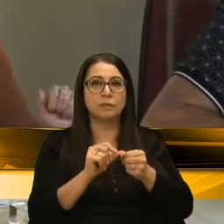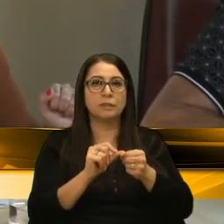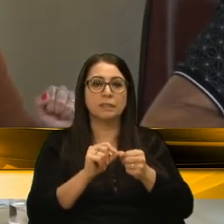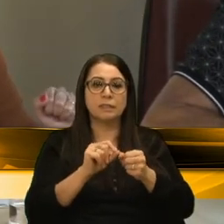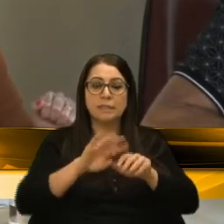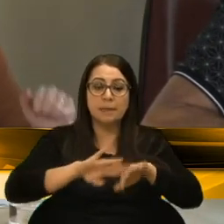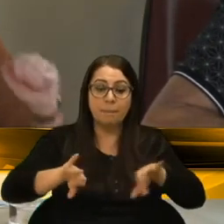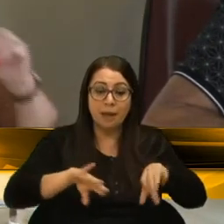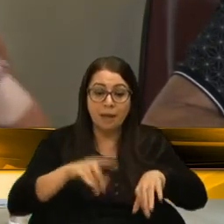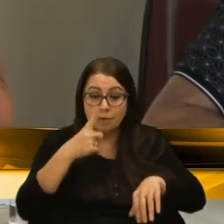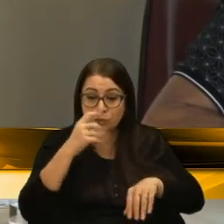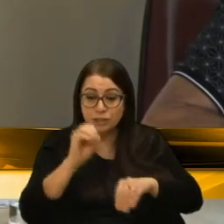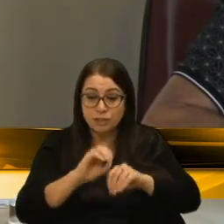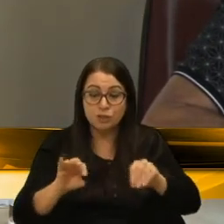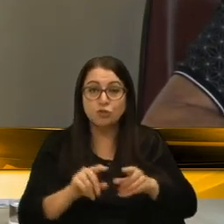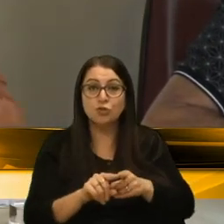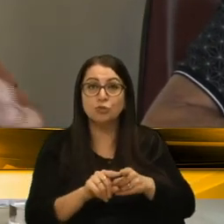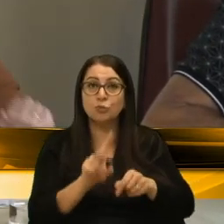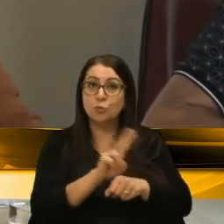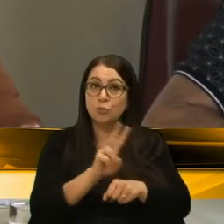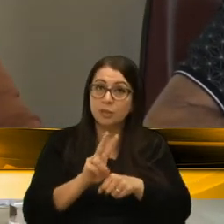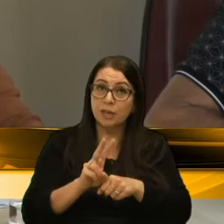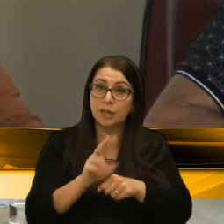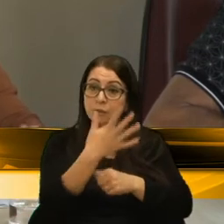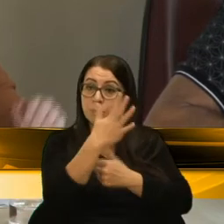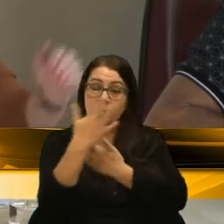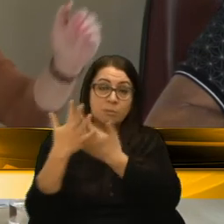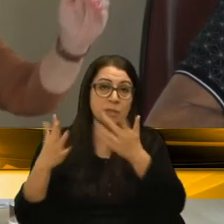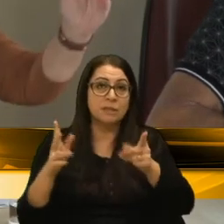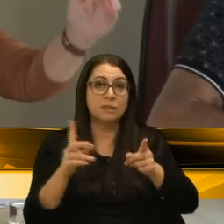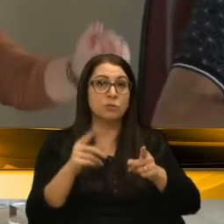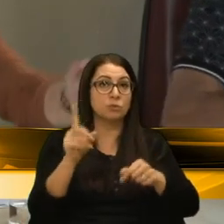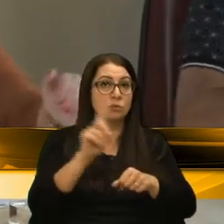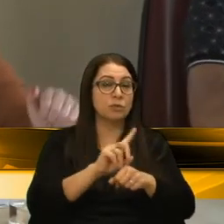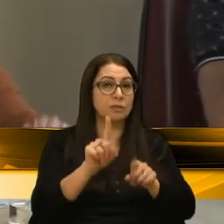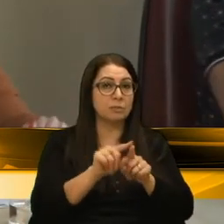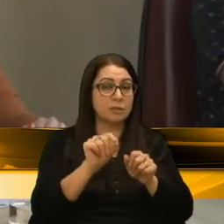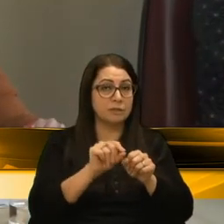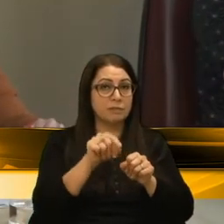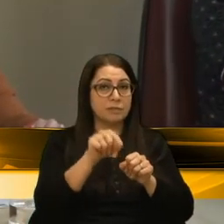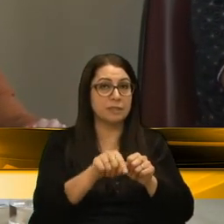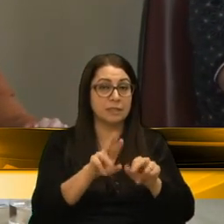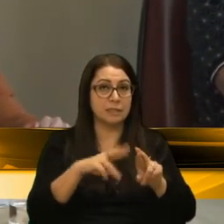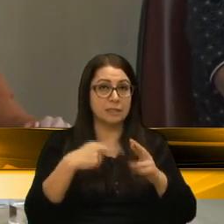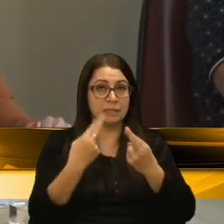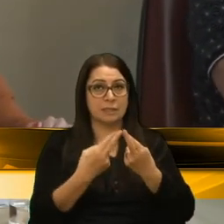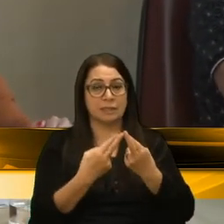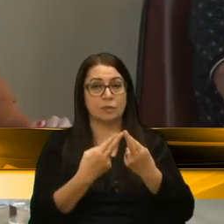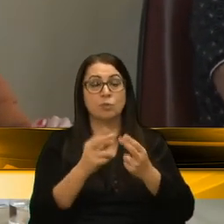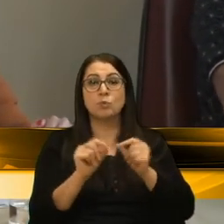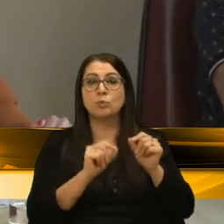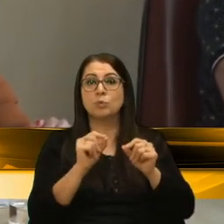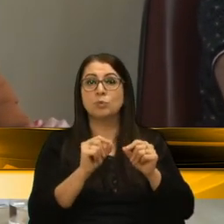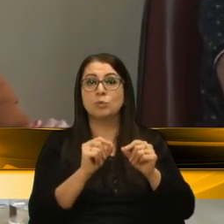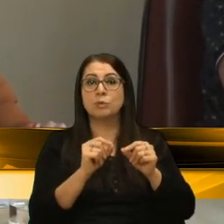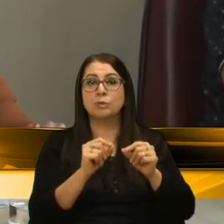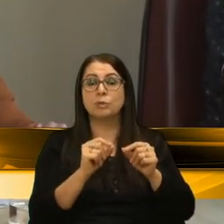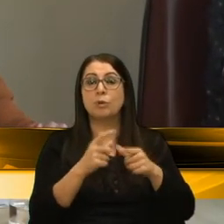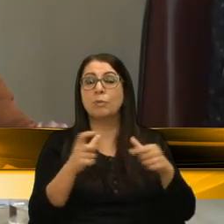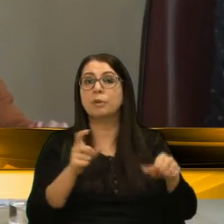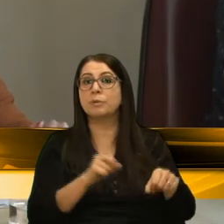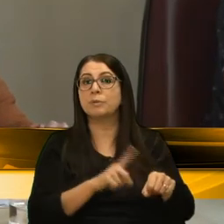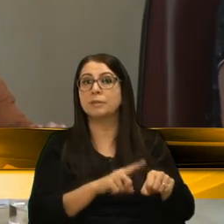lixo, na questão de proteção do meio ambiente. No outro dia, nós estamos fazendo aquela reunião em relação ao aumento do tempo